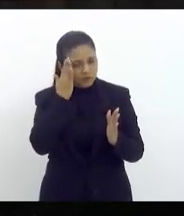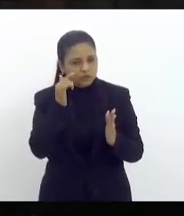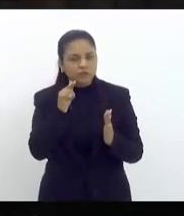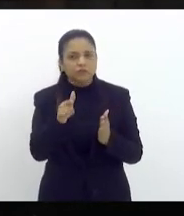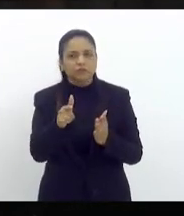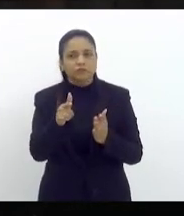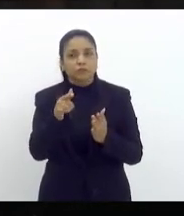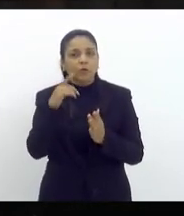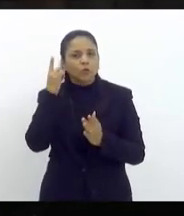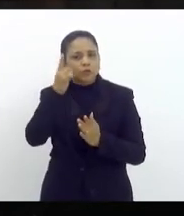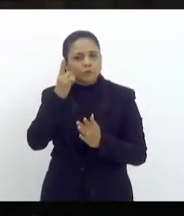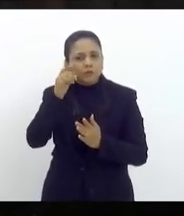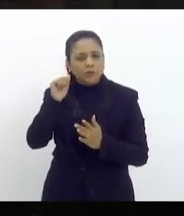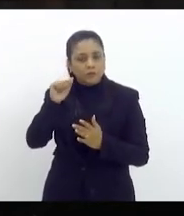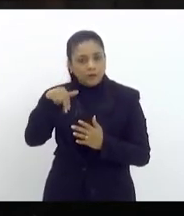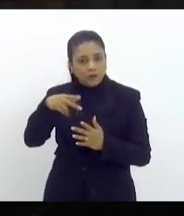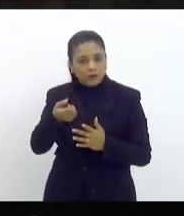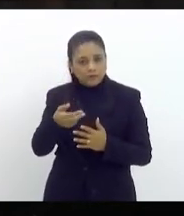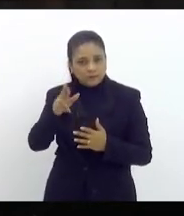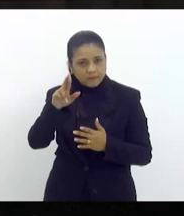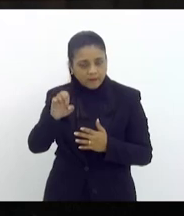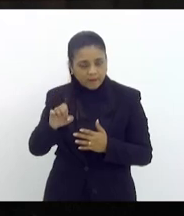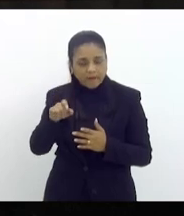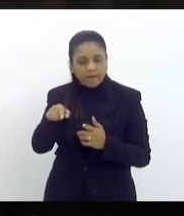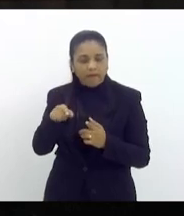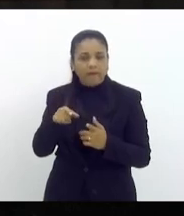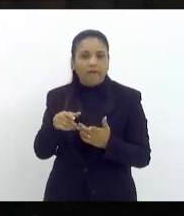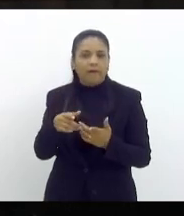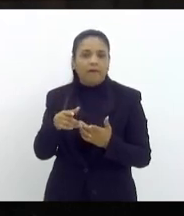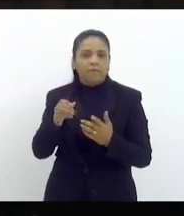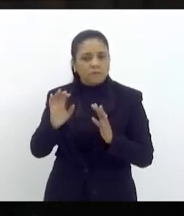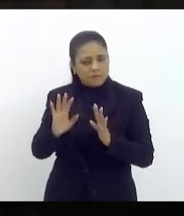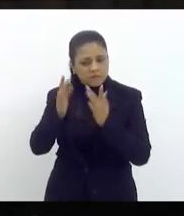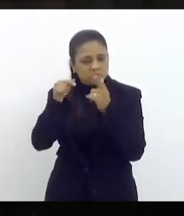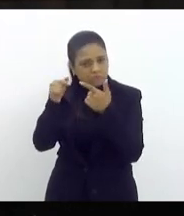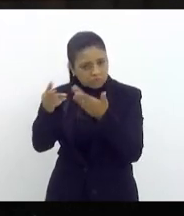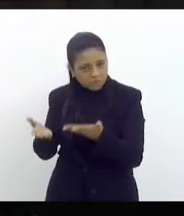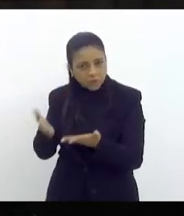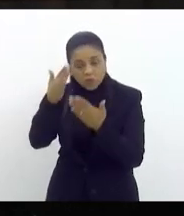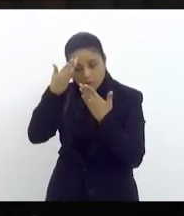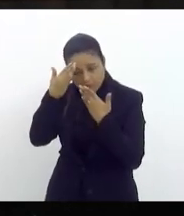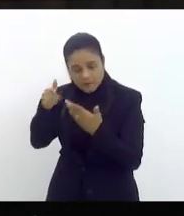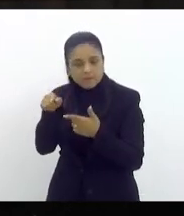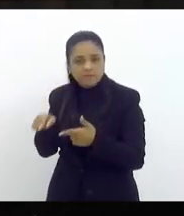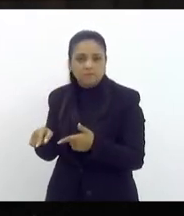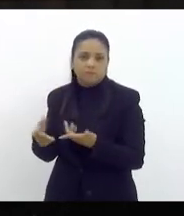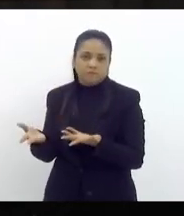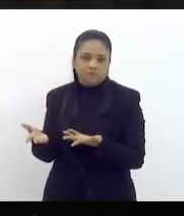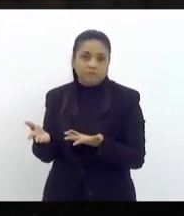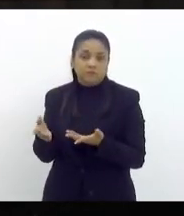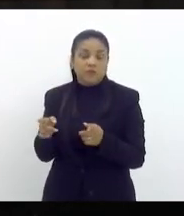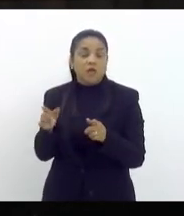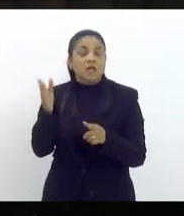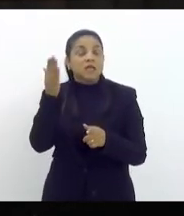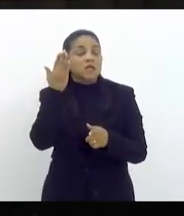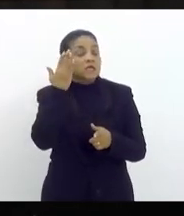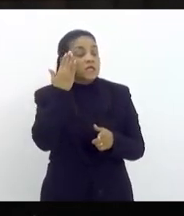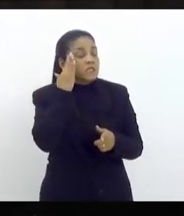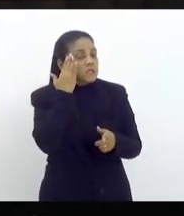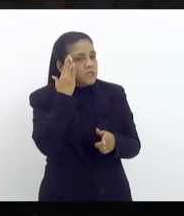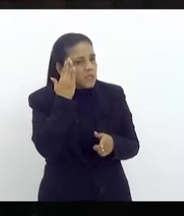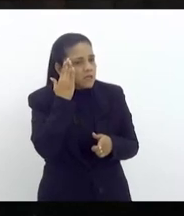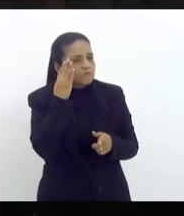deputado André Correia e fica aqui a minha saudação mas entendemos que